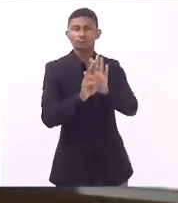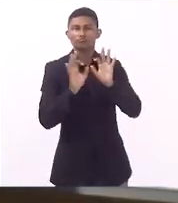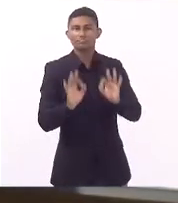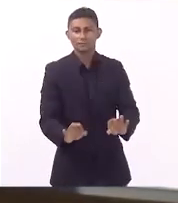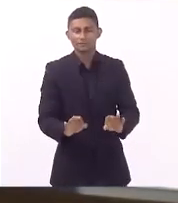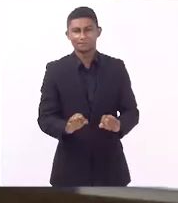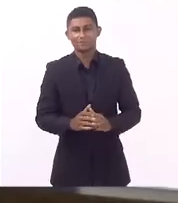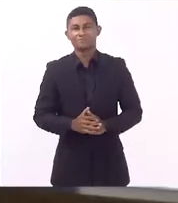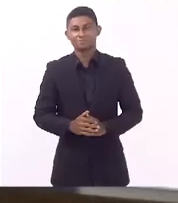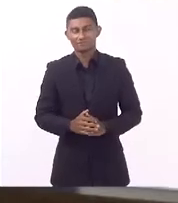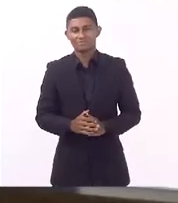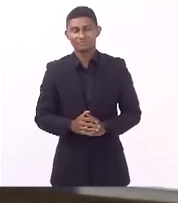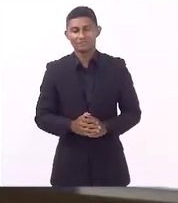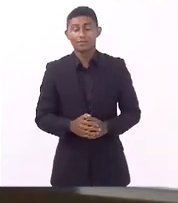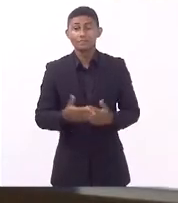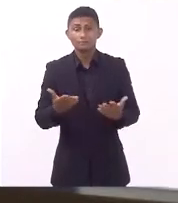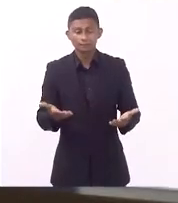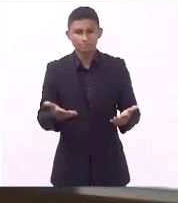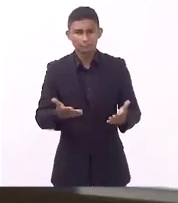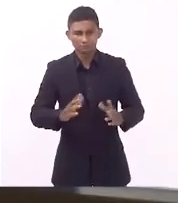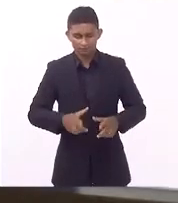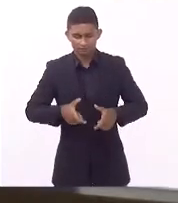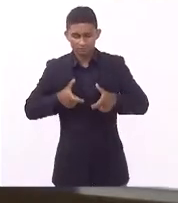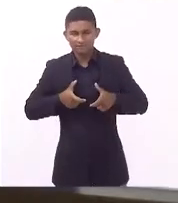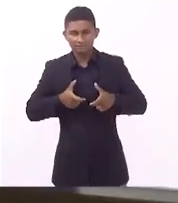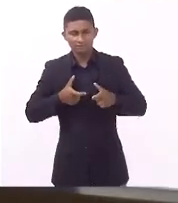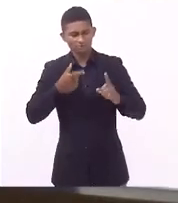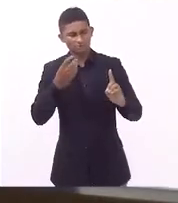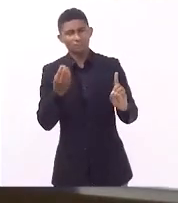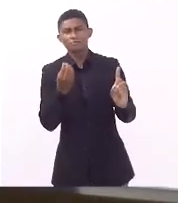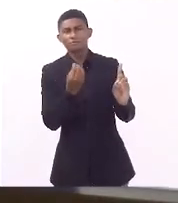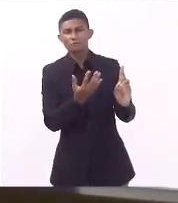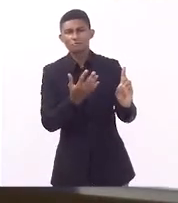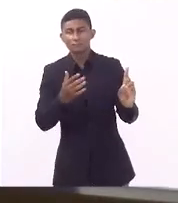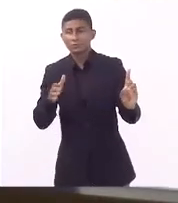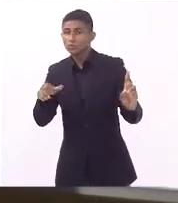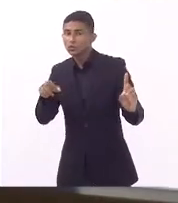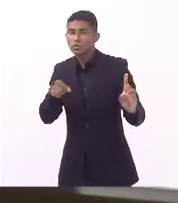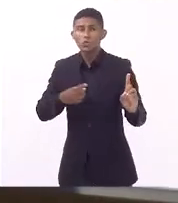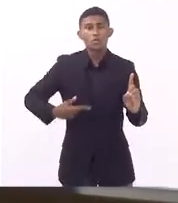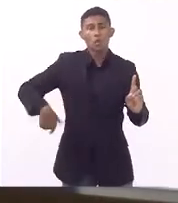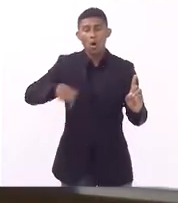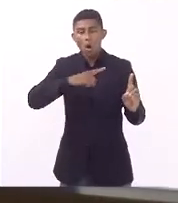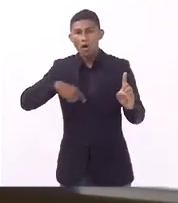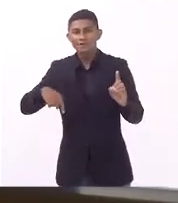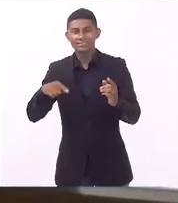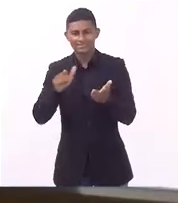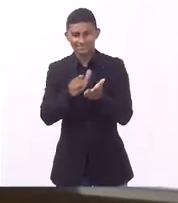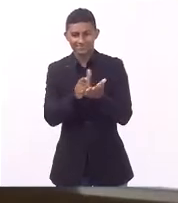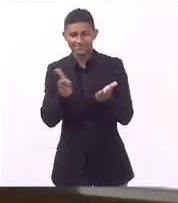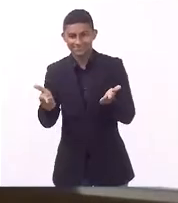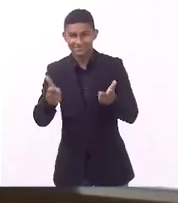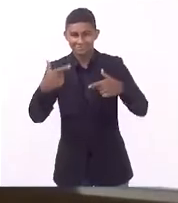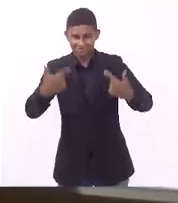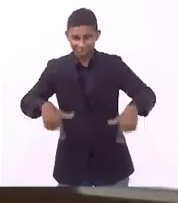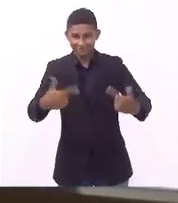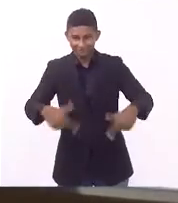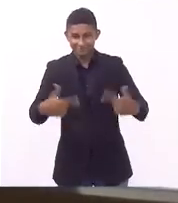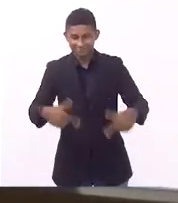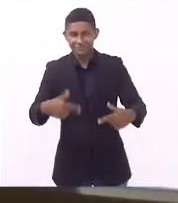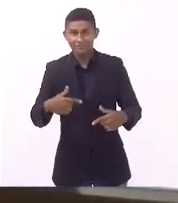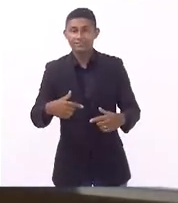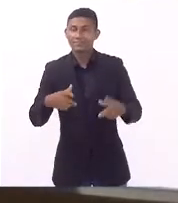ao ser premiado, ao receber essa medalha, todos nós, jornalistas, de certa forma, estamos entrando nesse barco com ele de